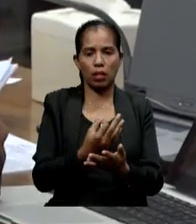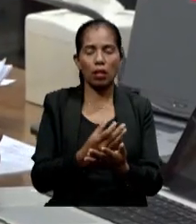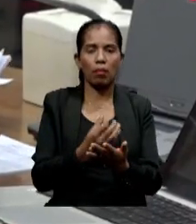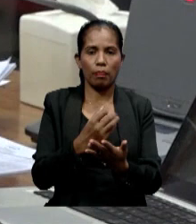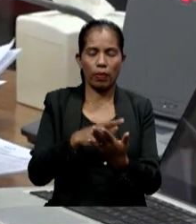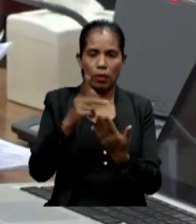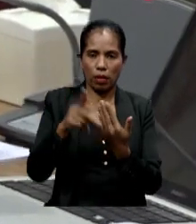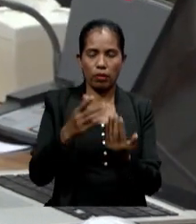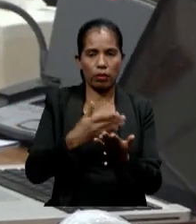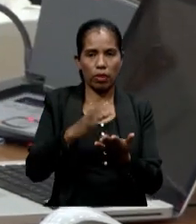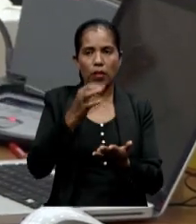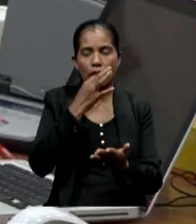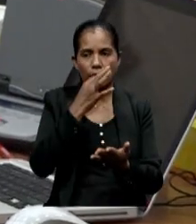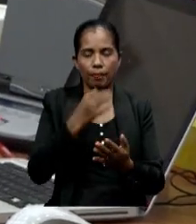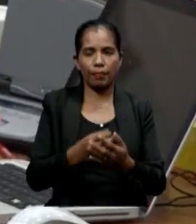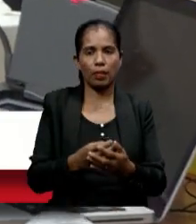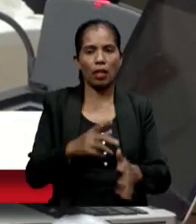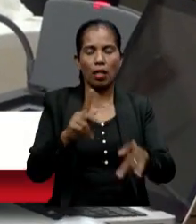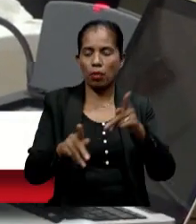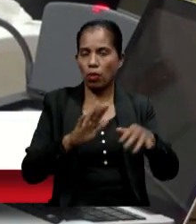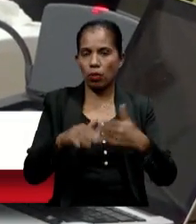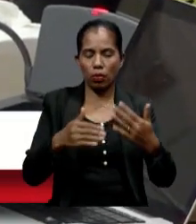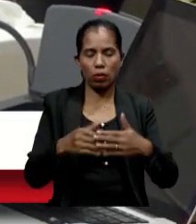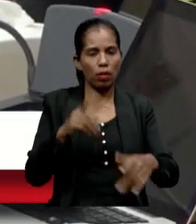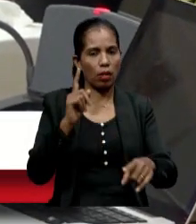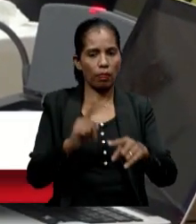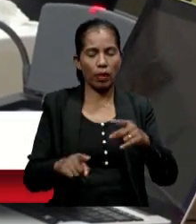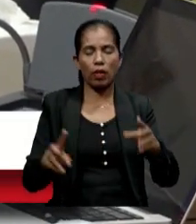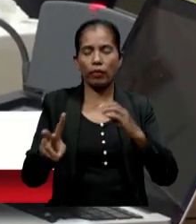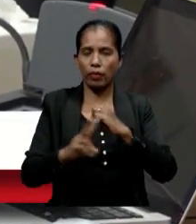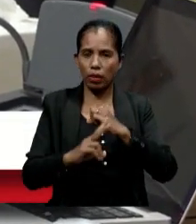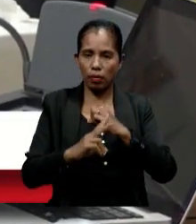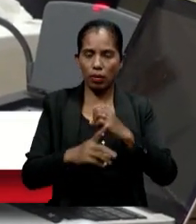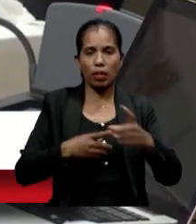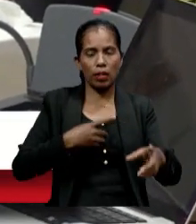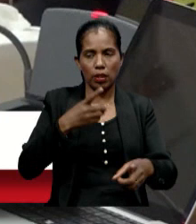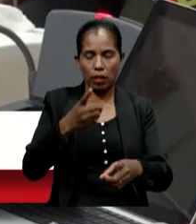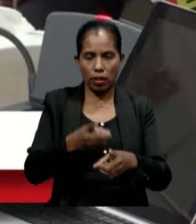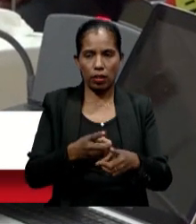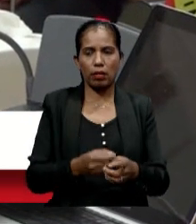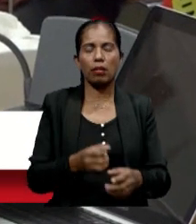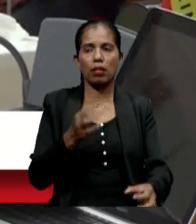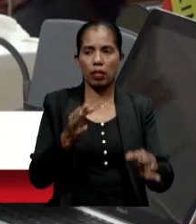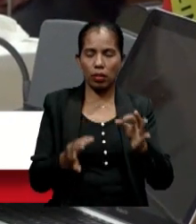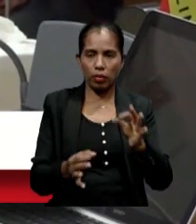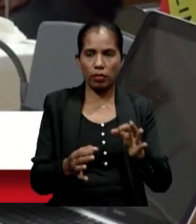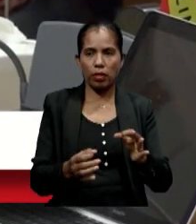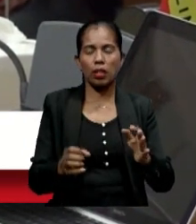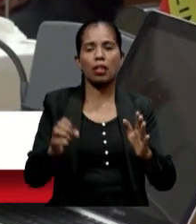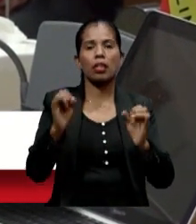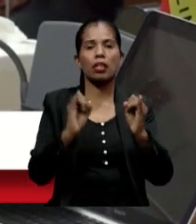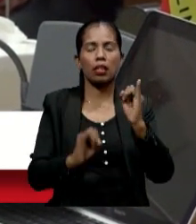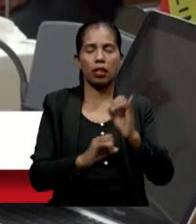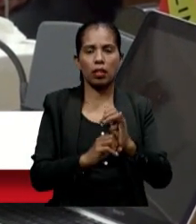Repegia la vela saide di wa ihe diritu. En kei zizi, se wa te maka distribusau ne kumpunye sira